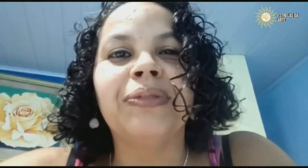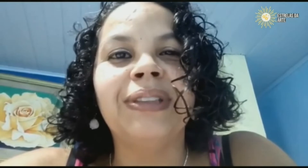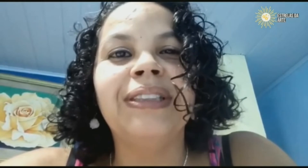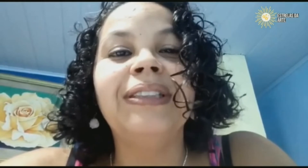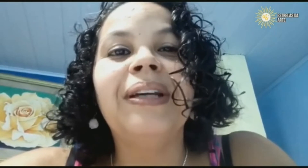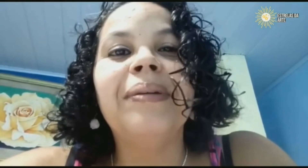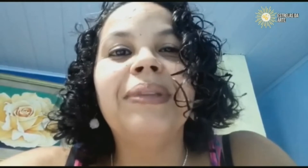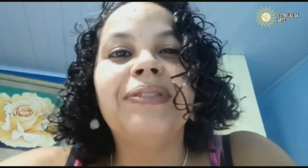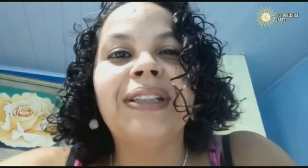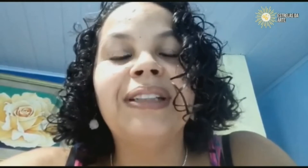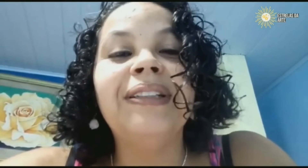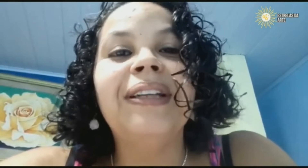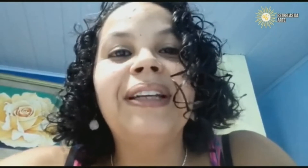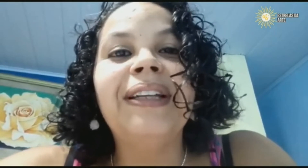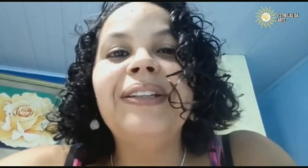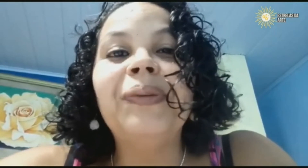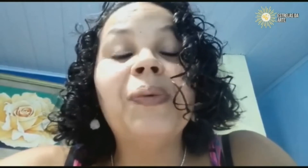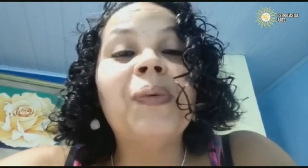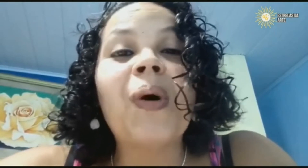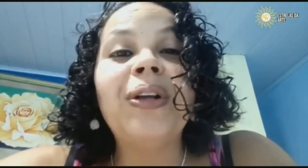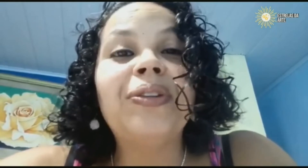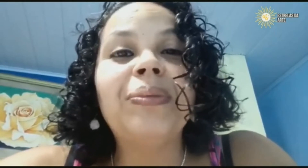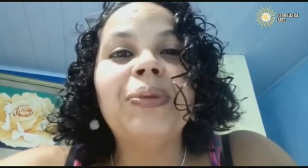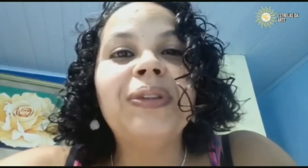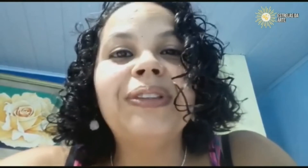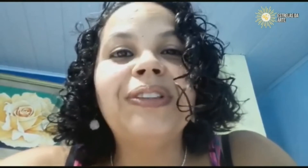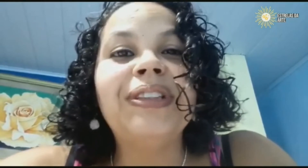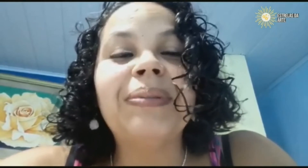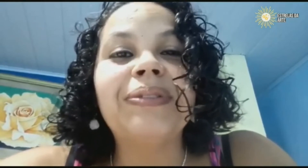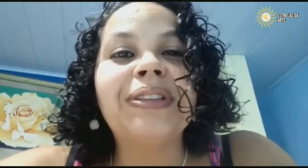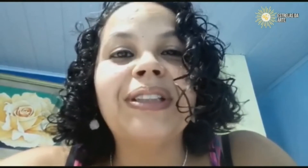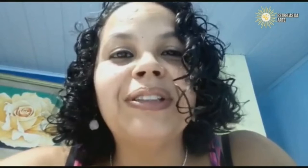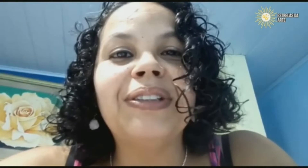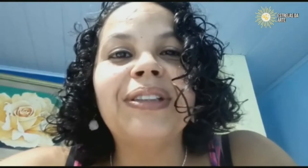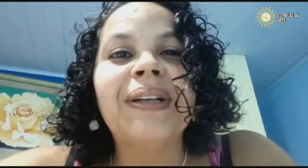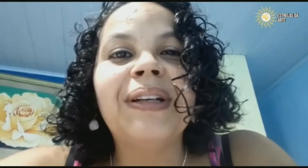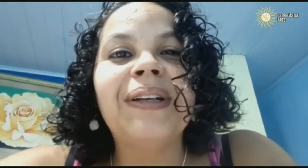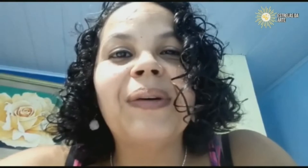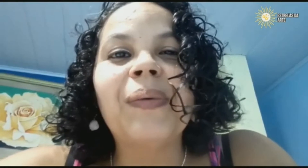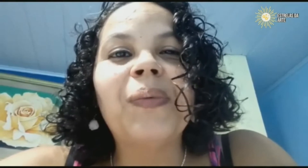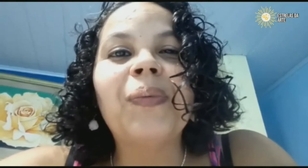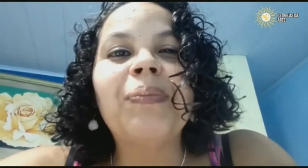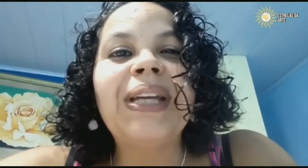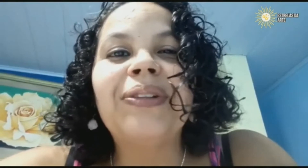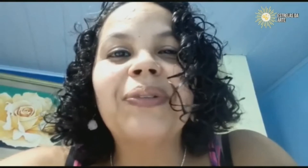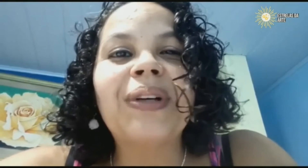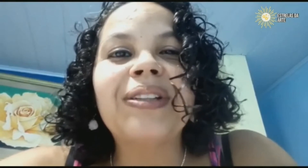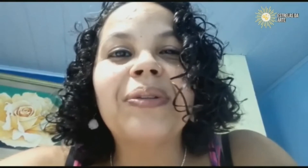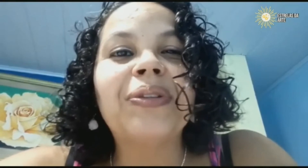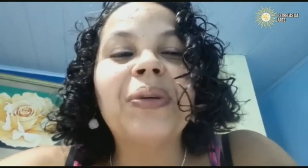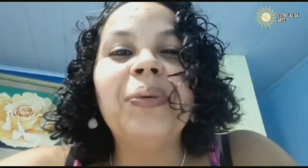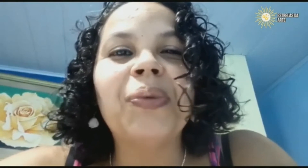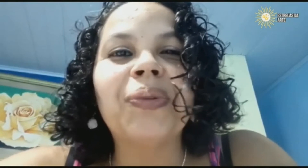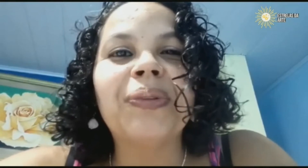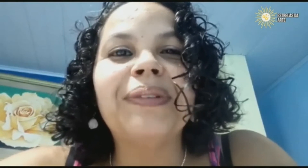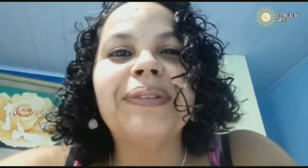vocês me ouvirem, me verem e um ótimo dia para vocês. Um beijo no coração